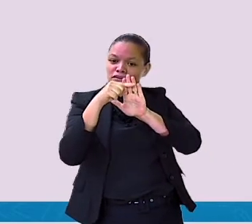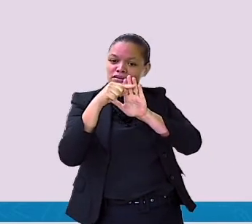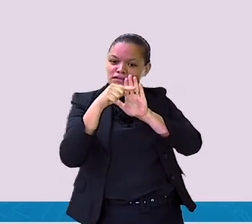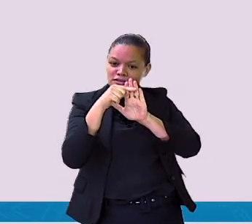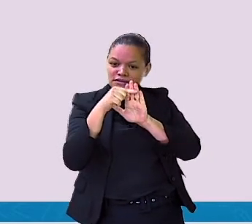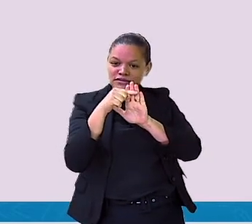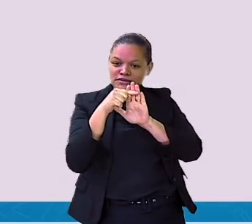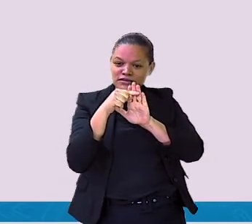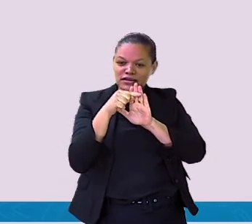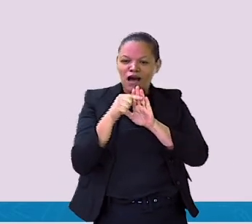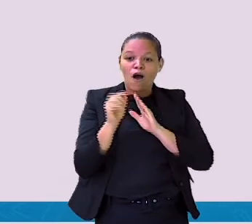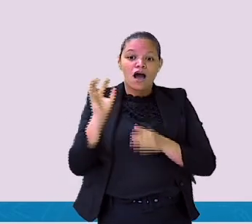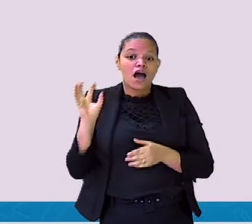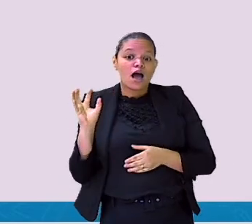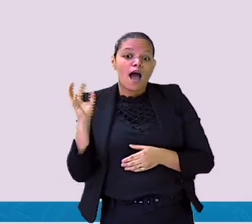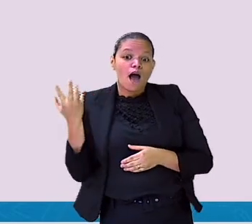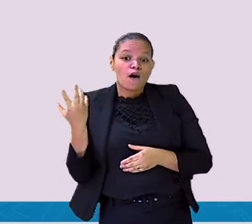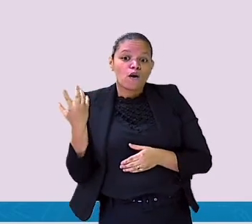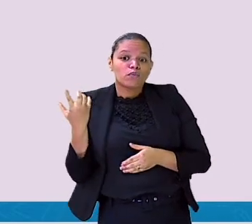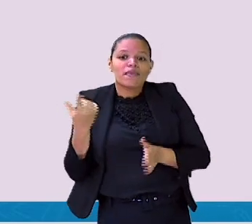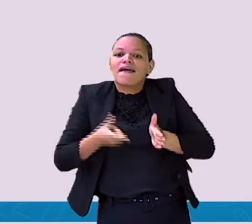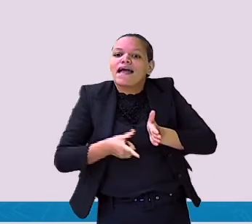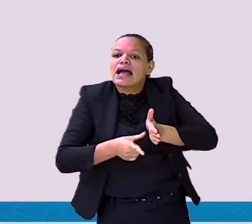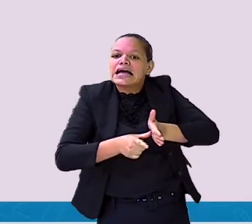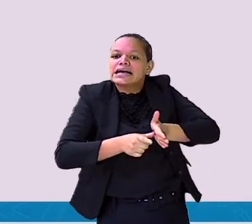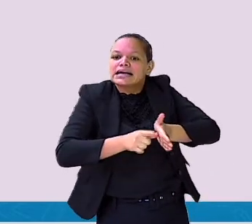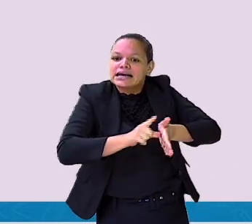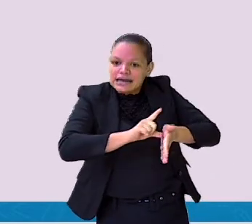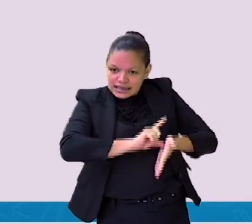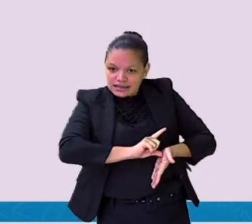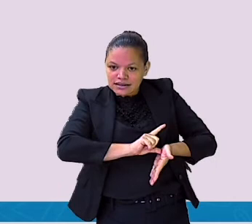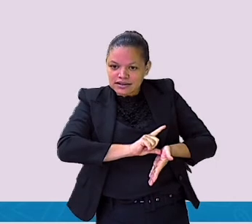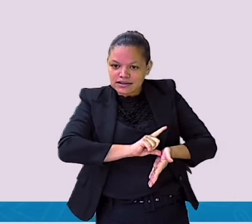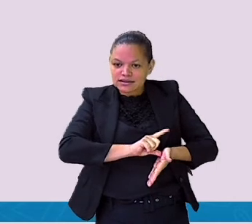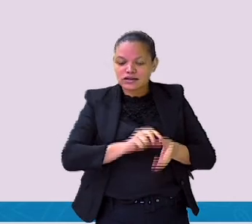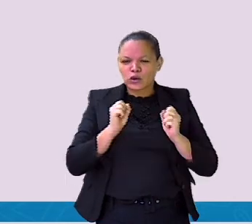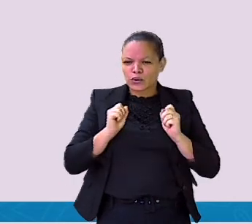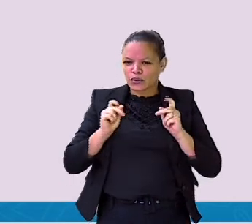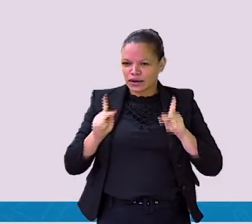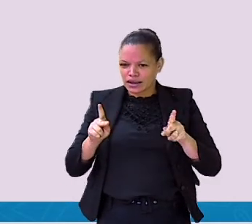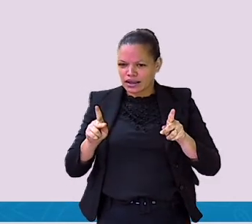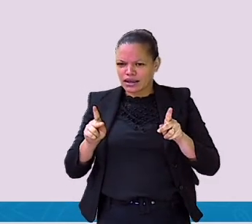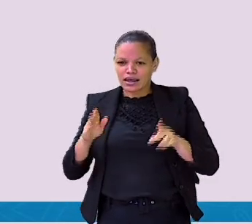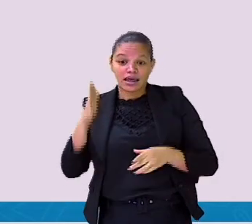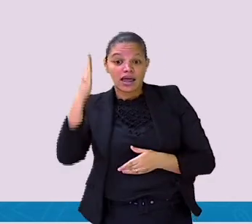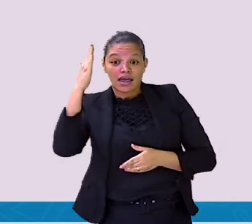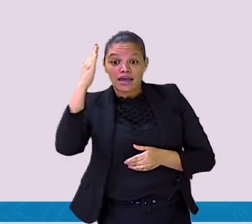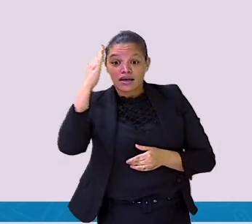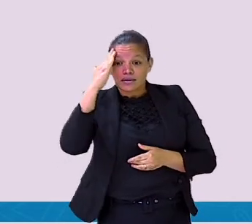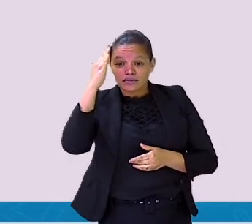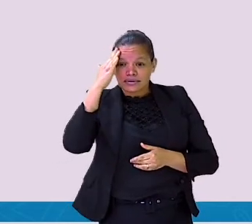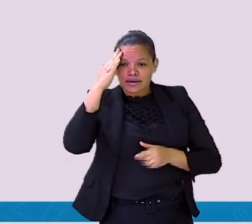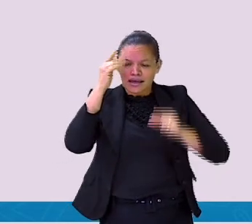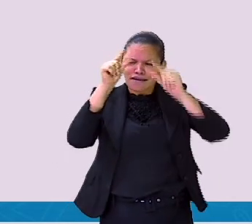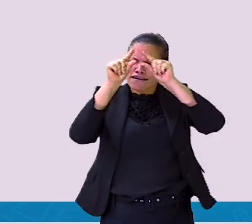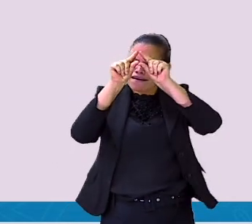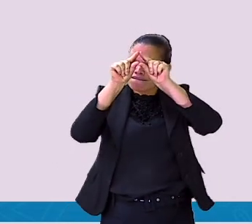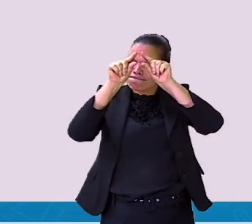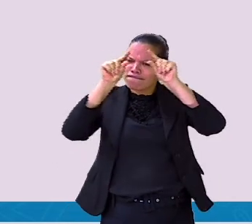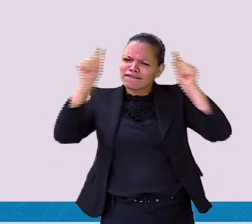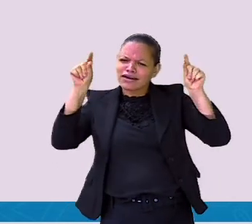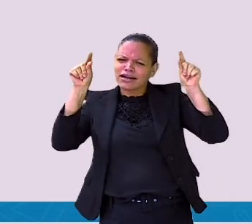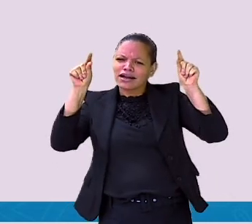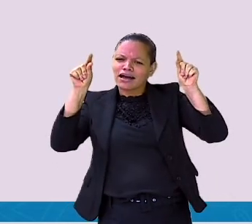tenho travessão começando uma frase, eu sei que aquela frase que está ali é a fala de